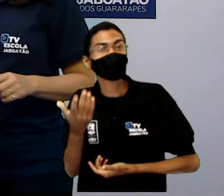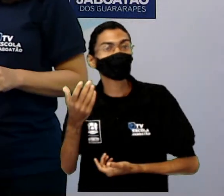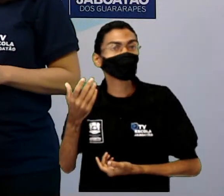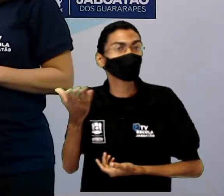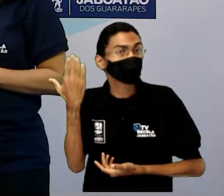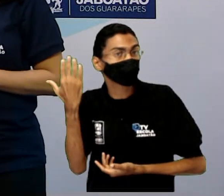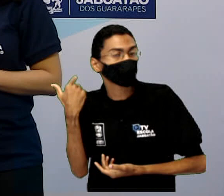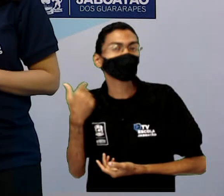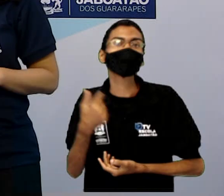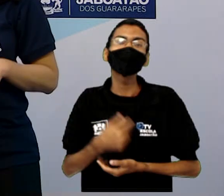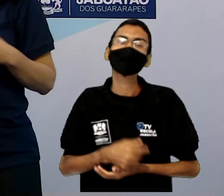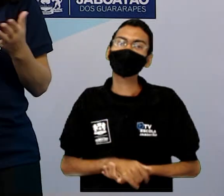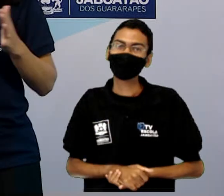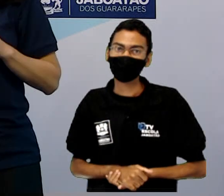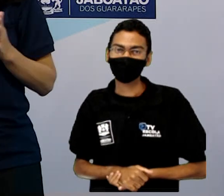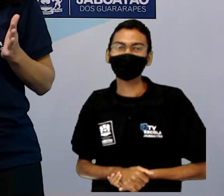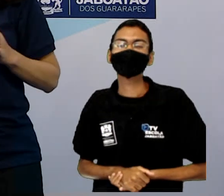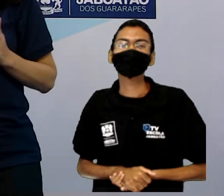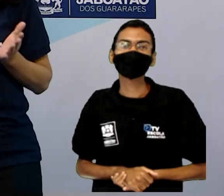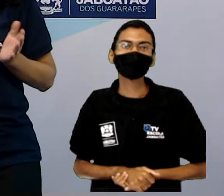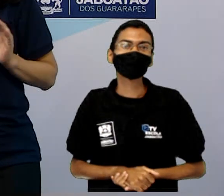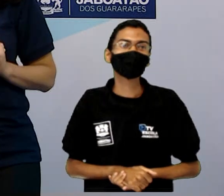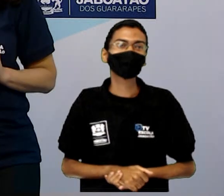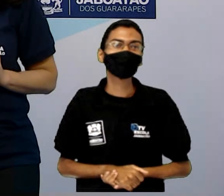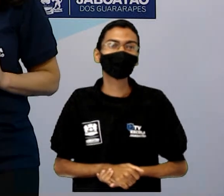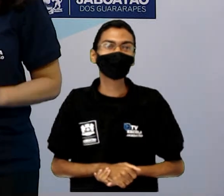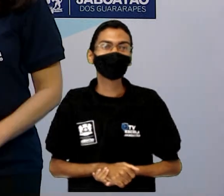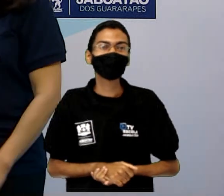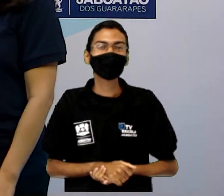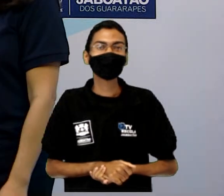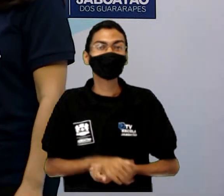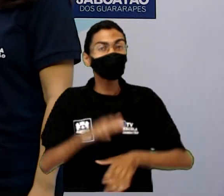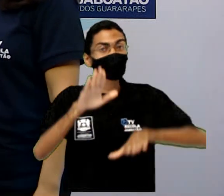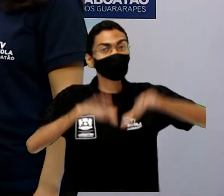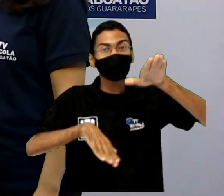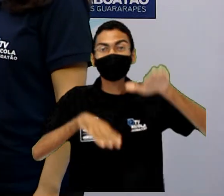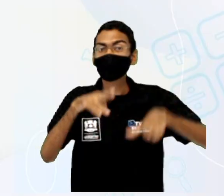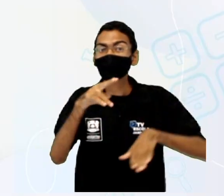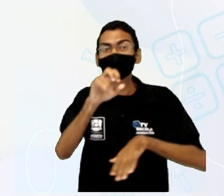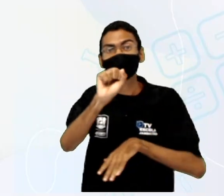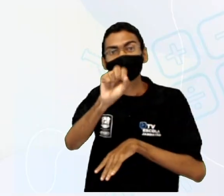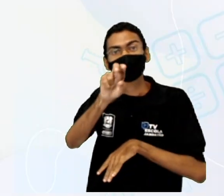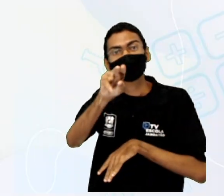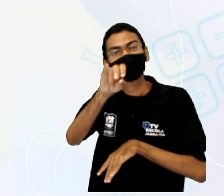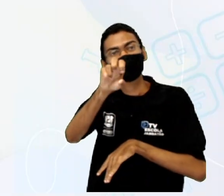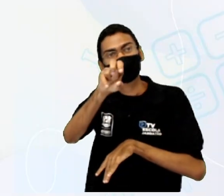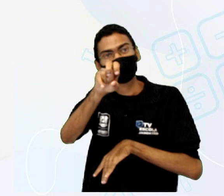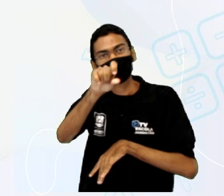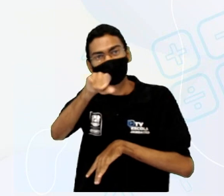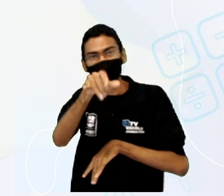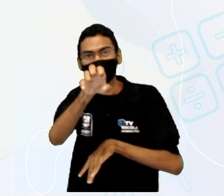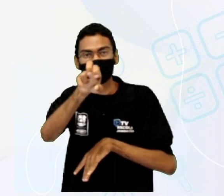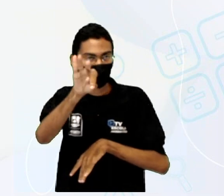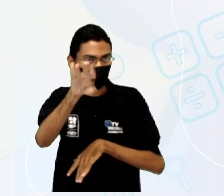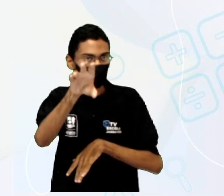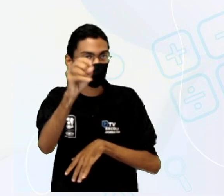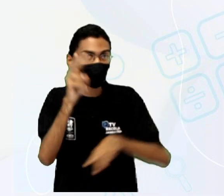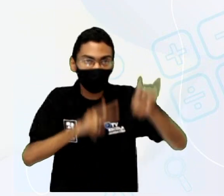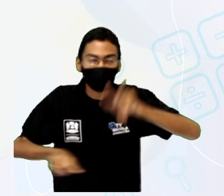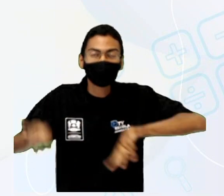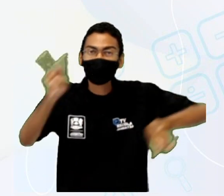éramos, estávamos, dependendo do sujeito. Então, o que é que a gente pode